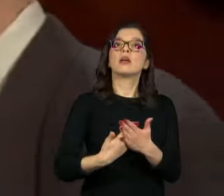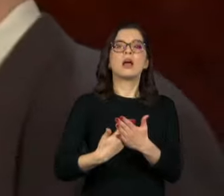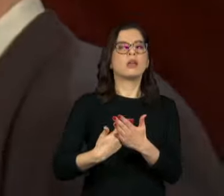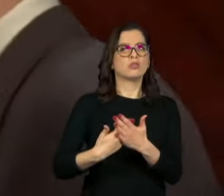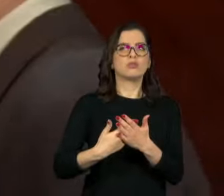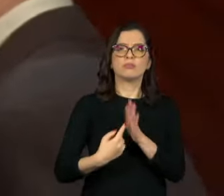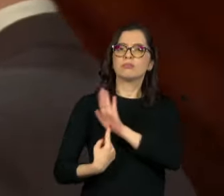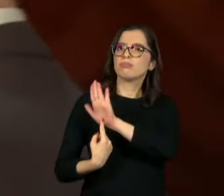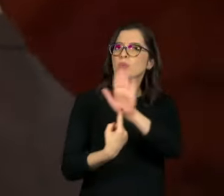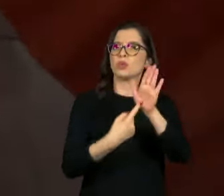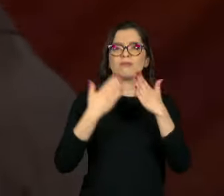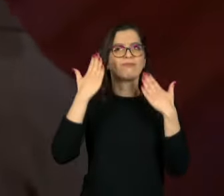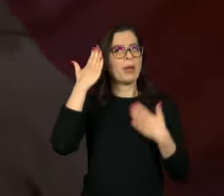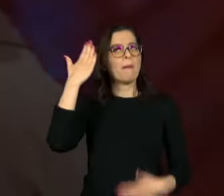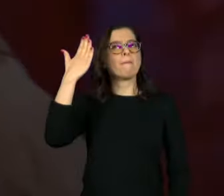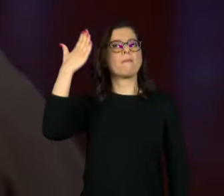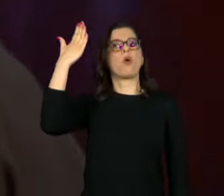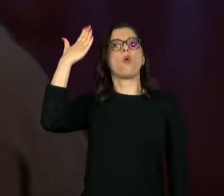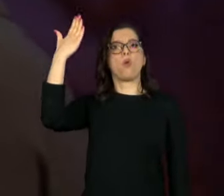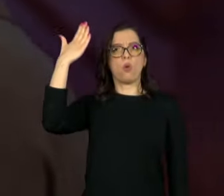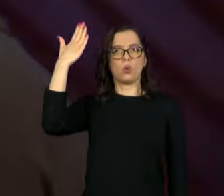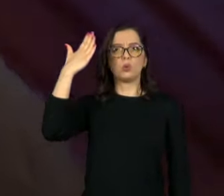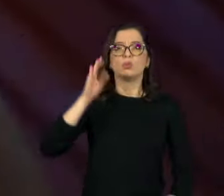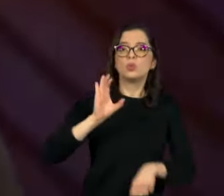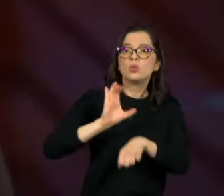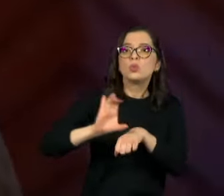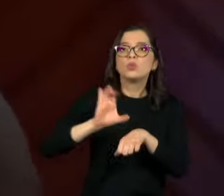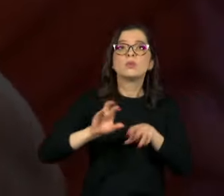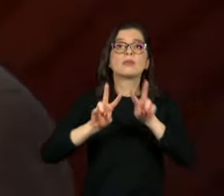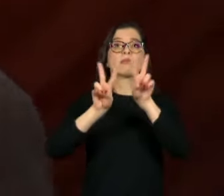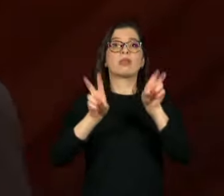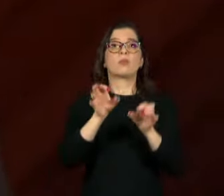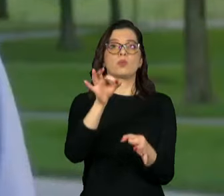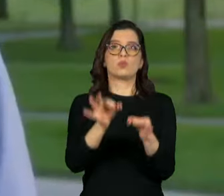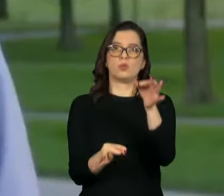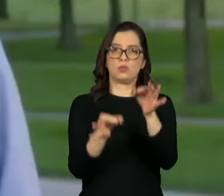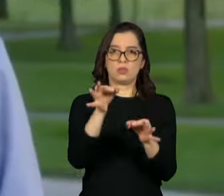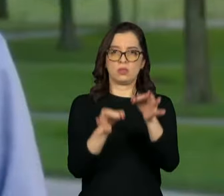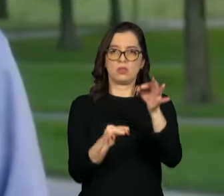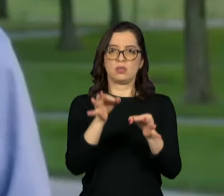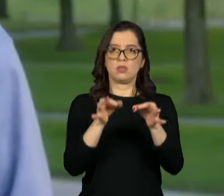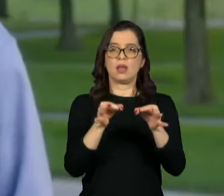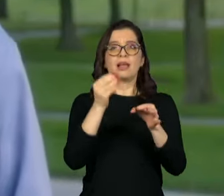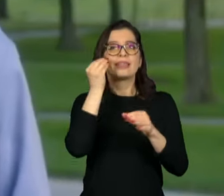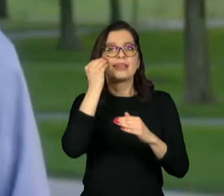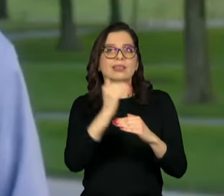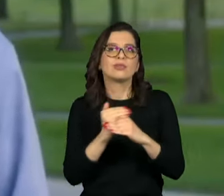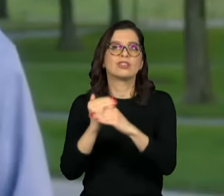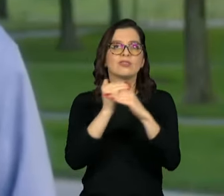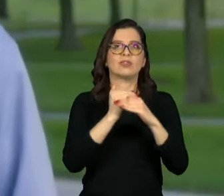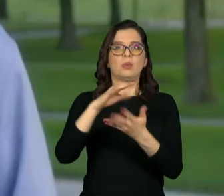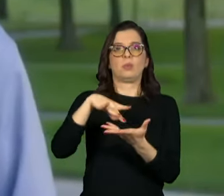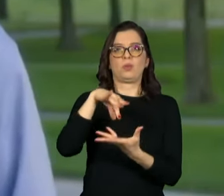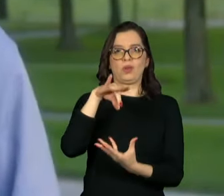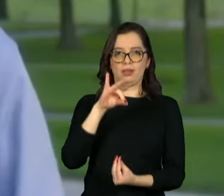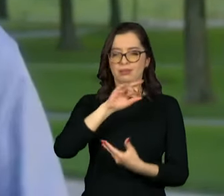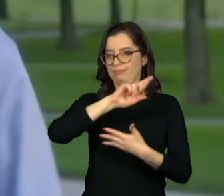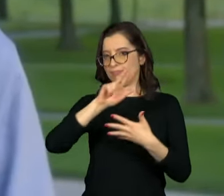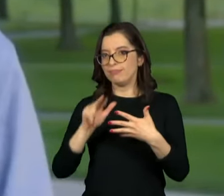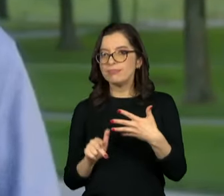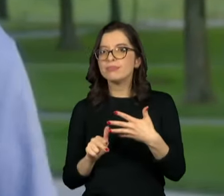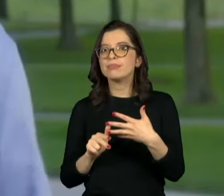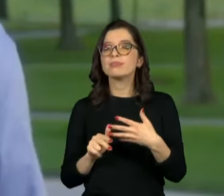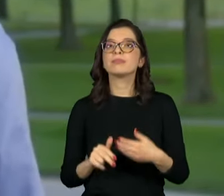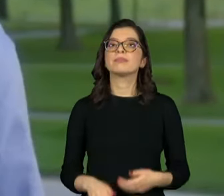Justiça, com discussões sobre temas como igualdade, democracia e cidadania. Sandel é membro da Academia de Artes e Ciências